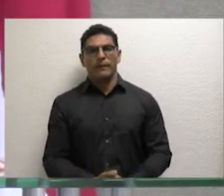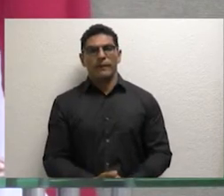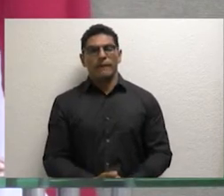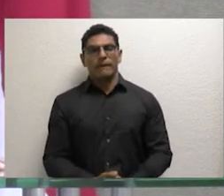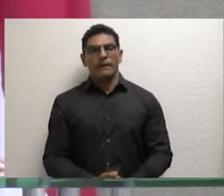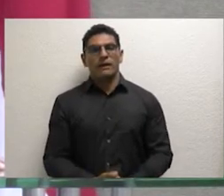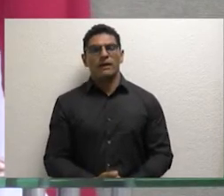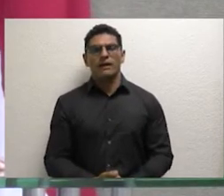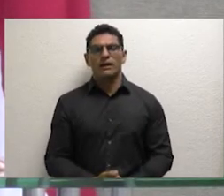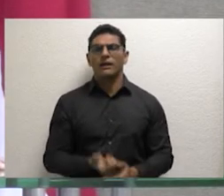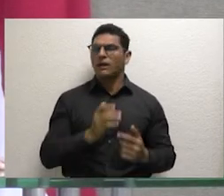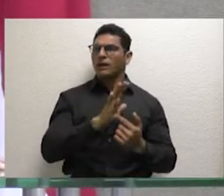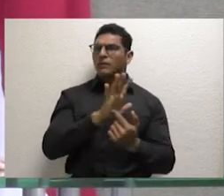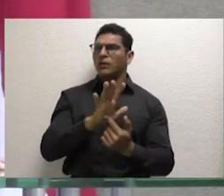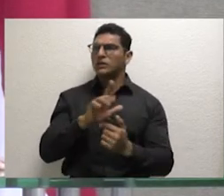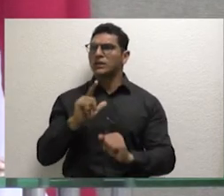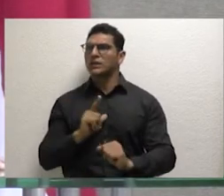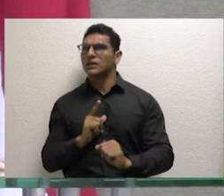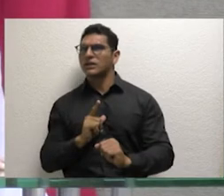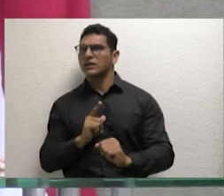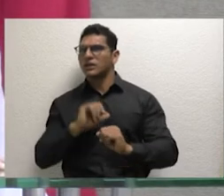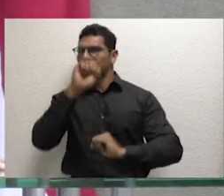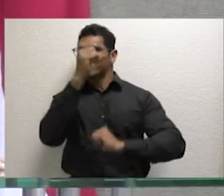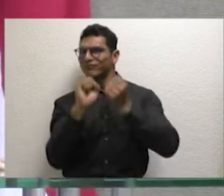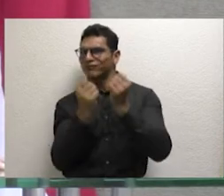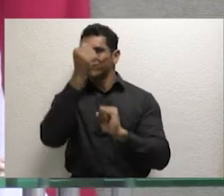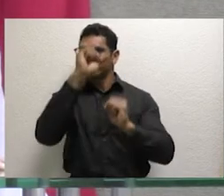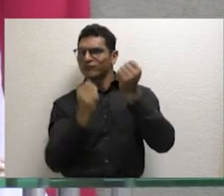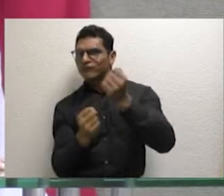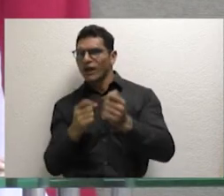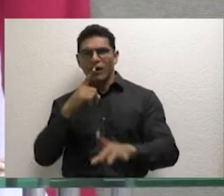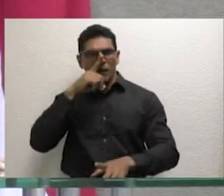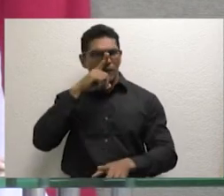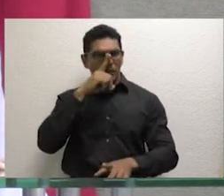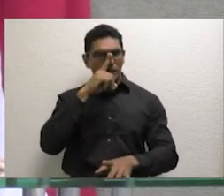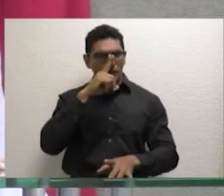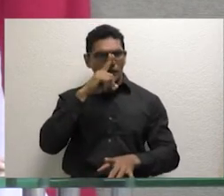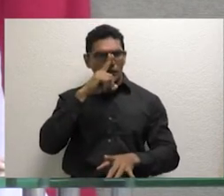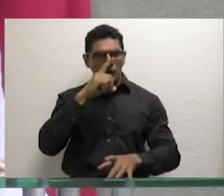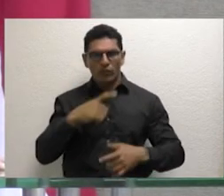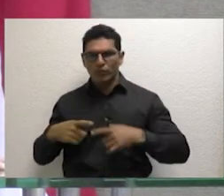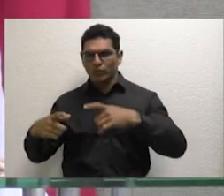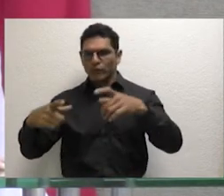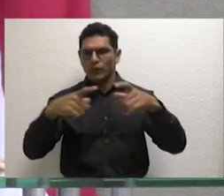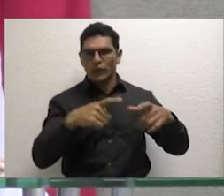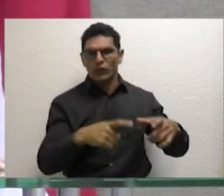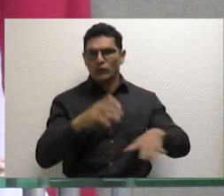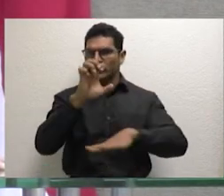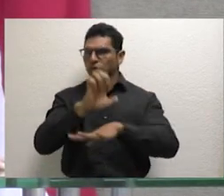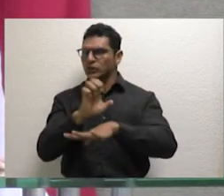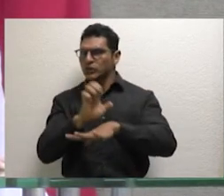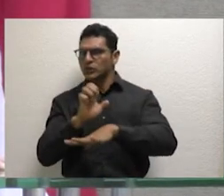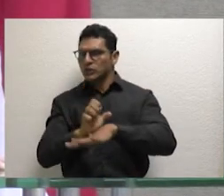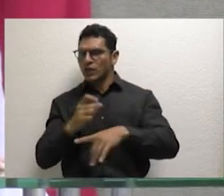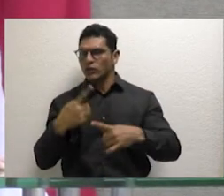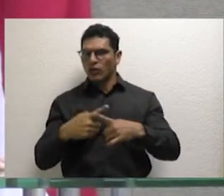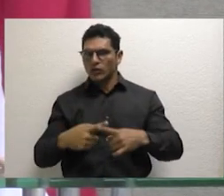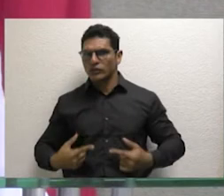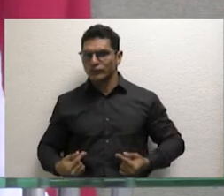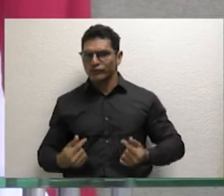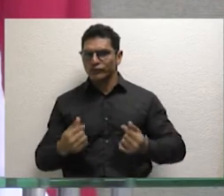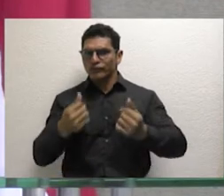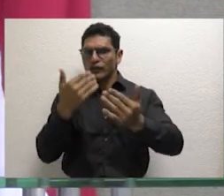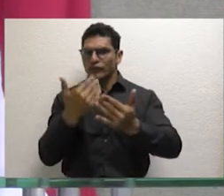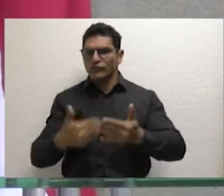oferece um risco a atividade industrial dos outros estados por conta dos incentivos isso também foi